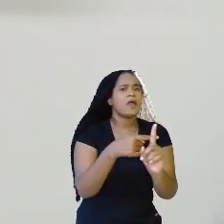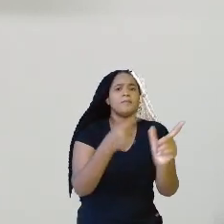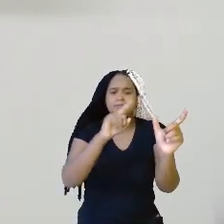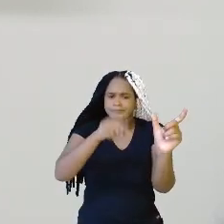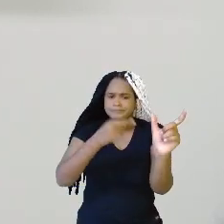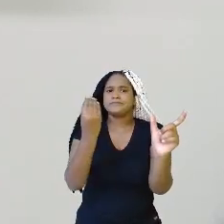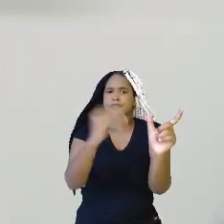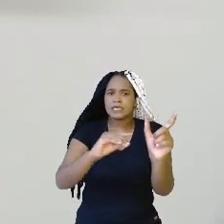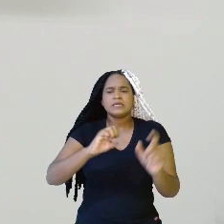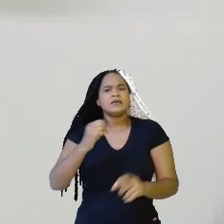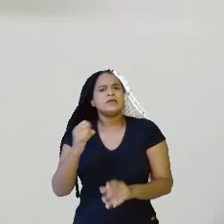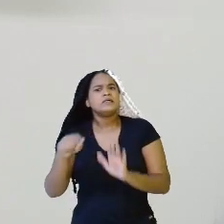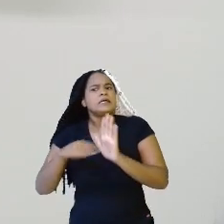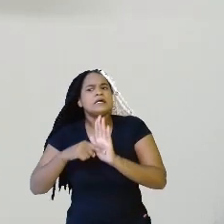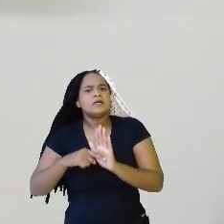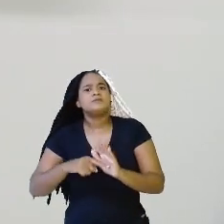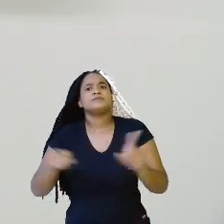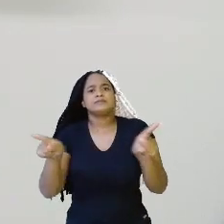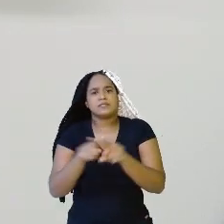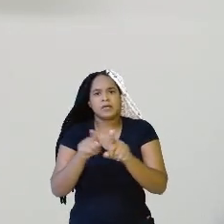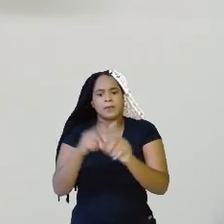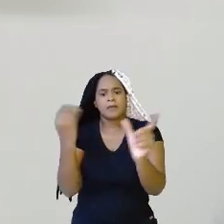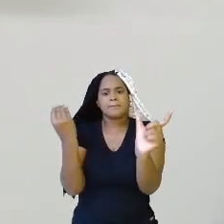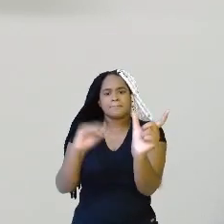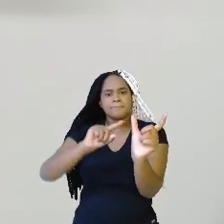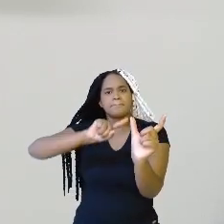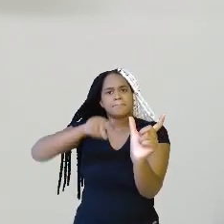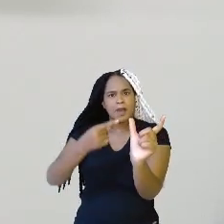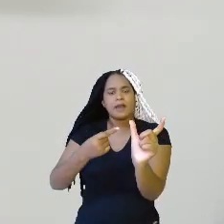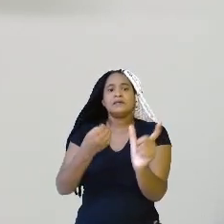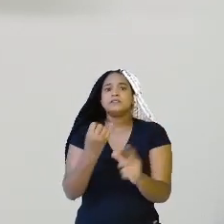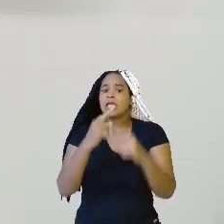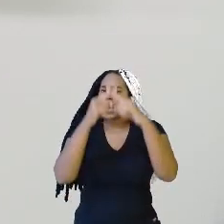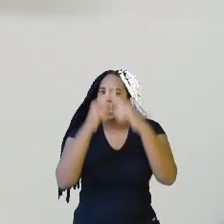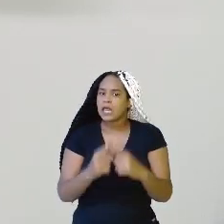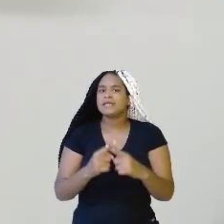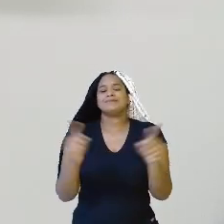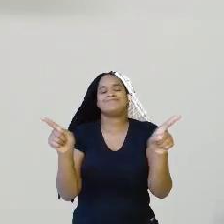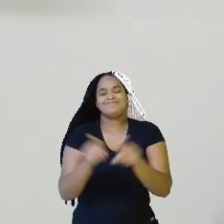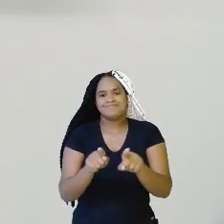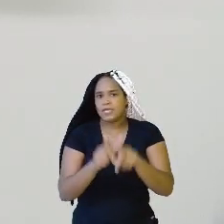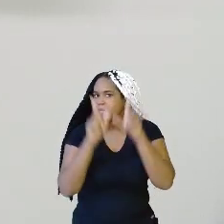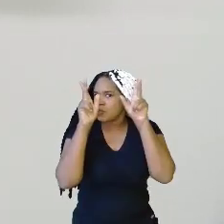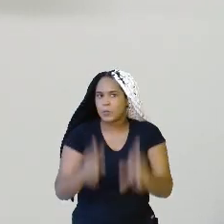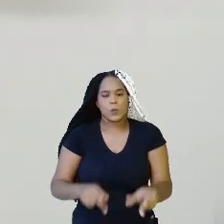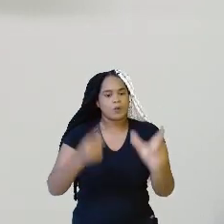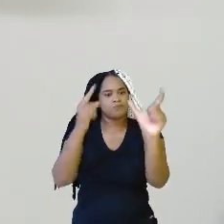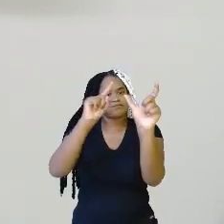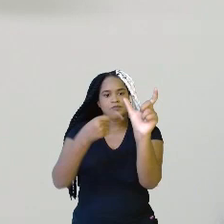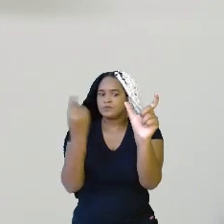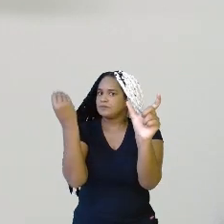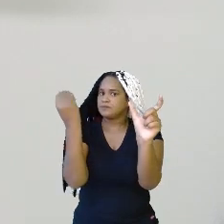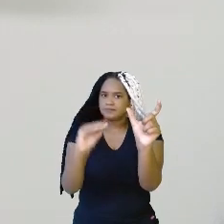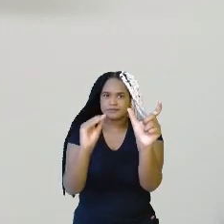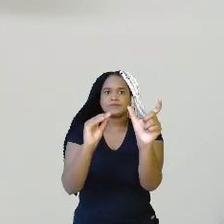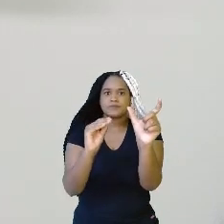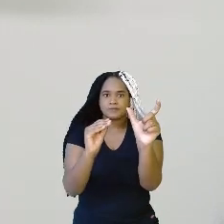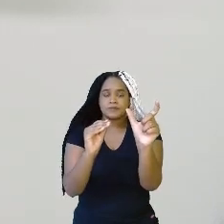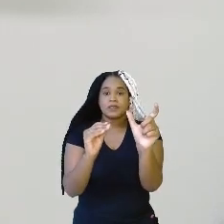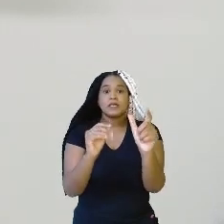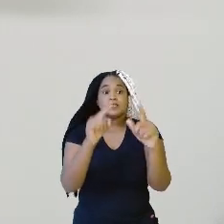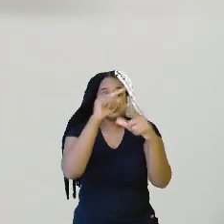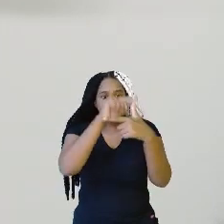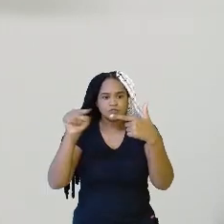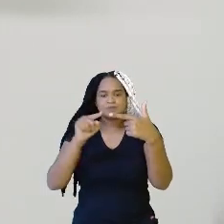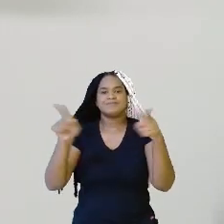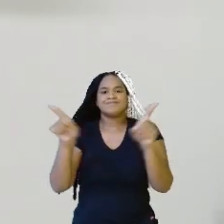E a subtração, bota a vírgula. E se eu precisar multiplicar, vírgula também. Divisão,